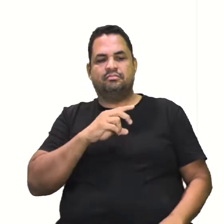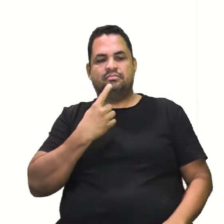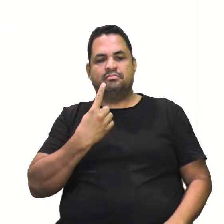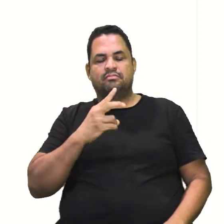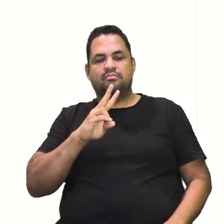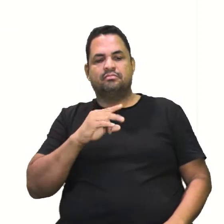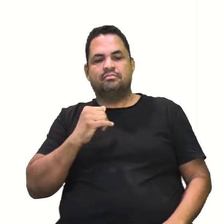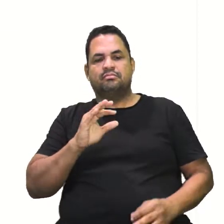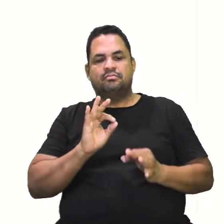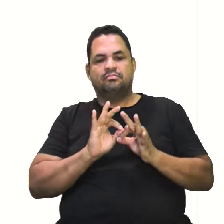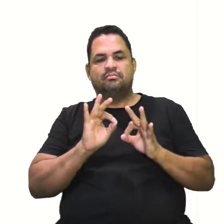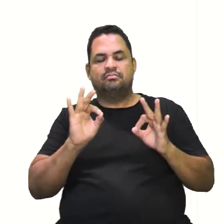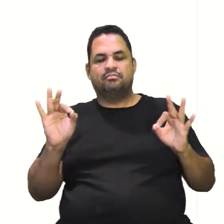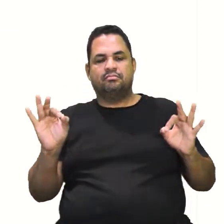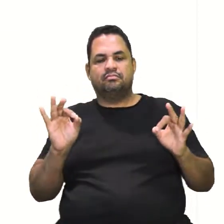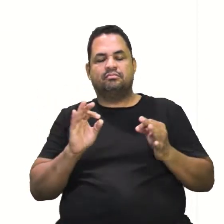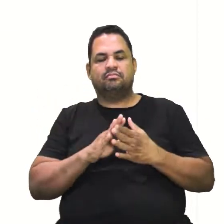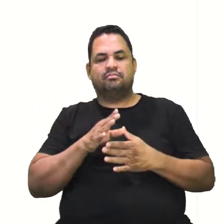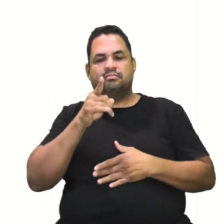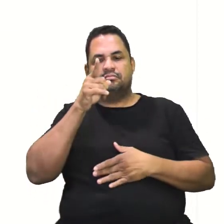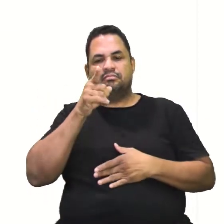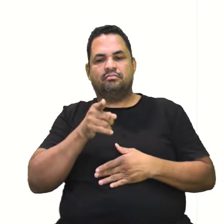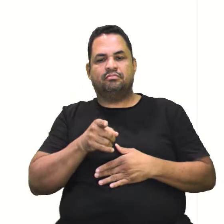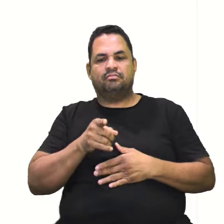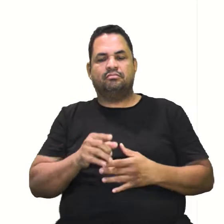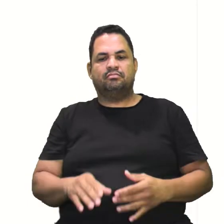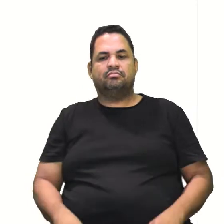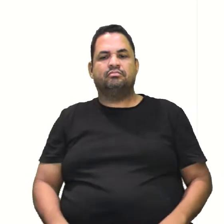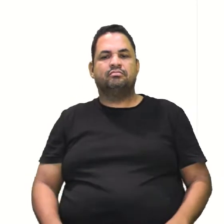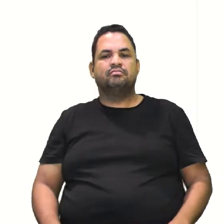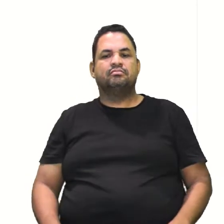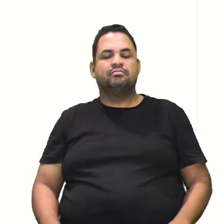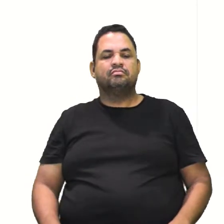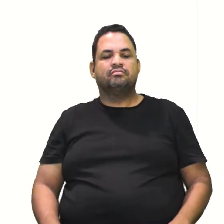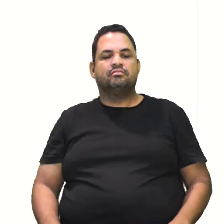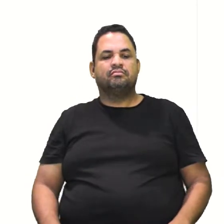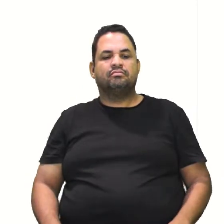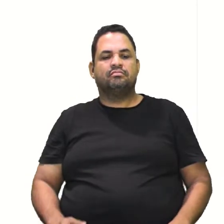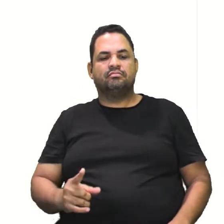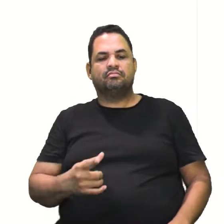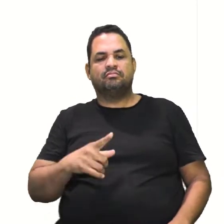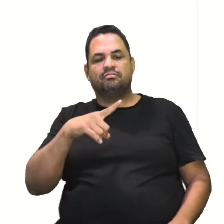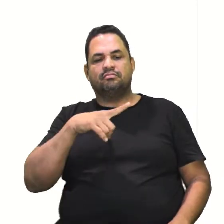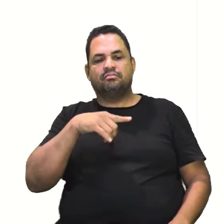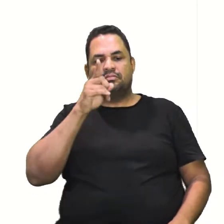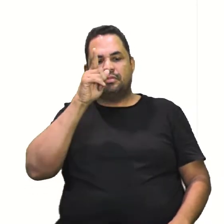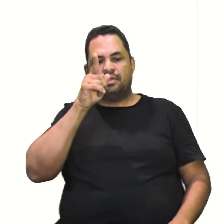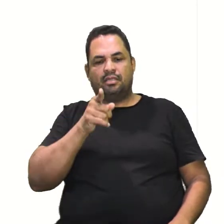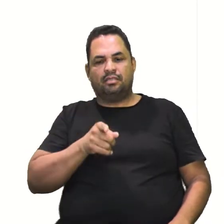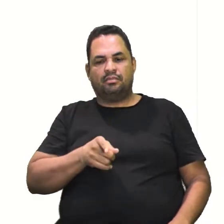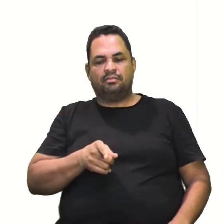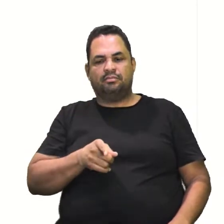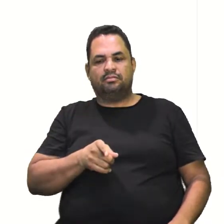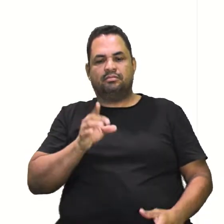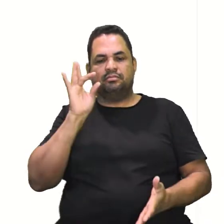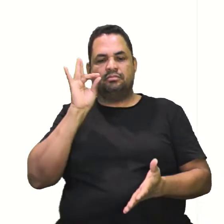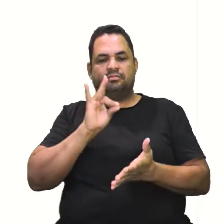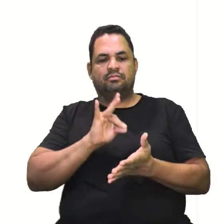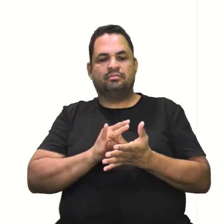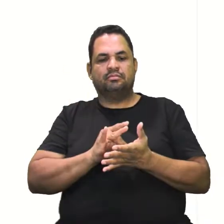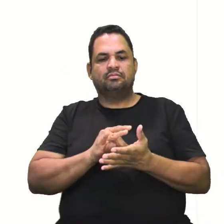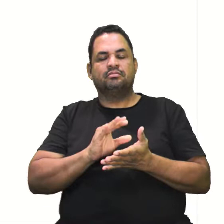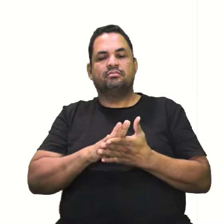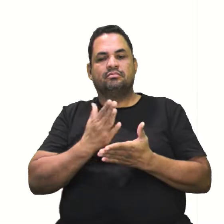V2, ou seja, a distância entre o vértice 1 e o vértice 2, é o que nós vamos chamar de eixo real. É um eixo